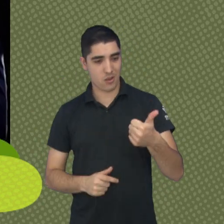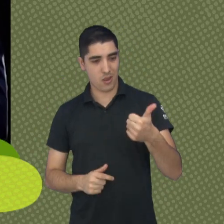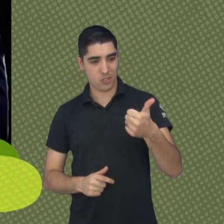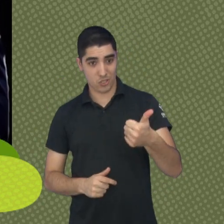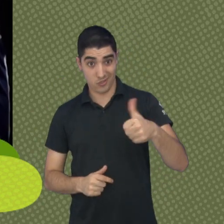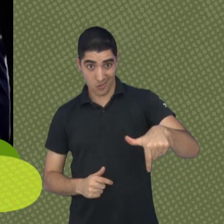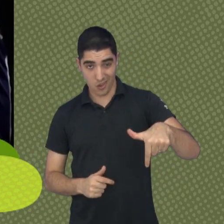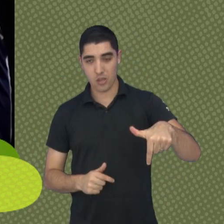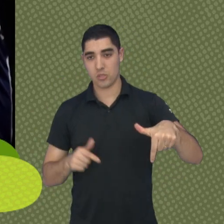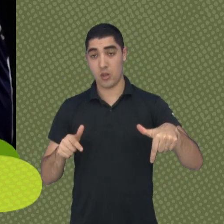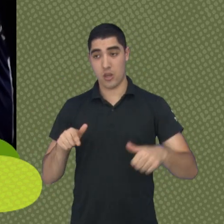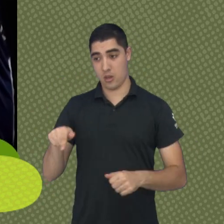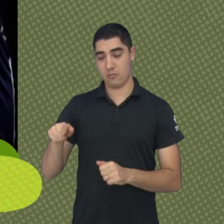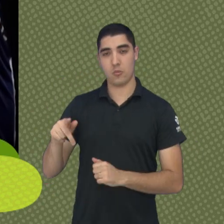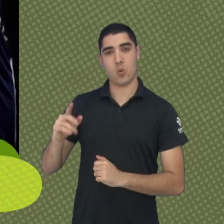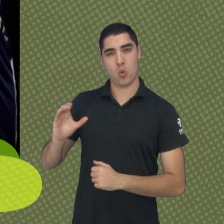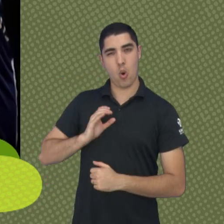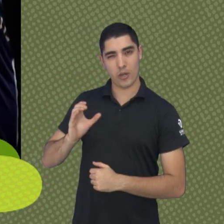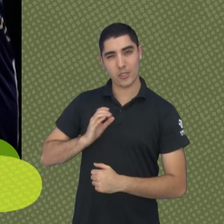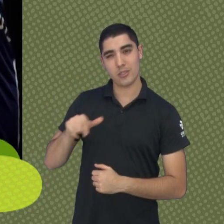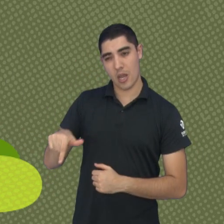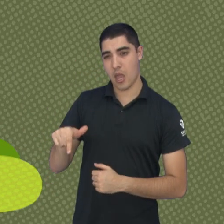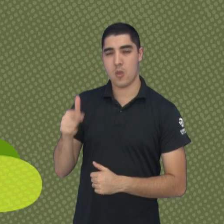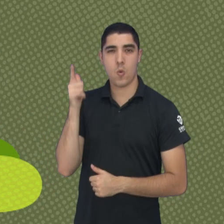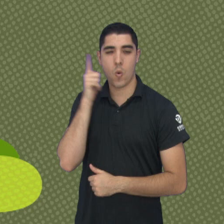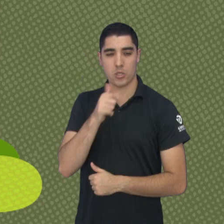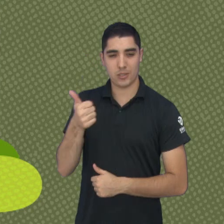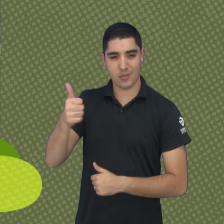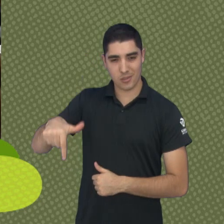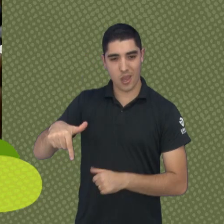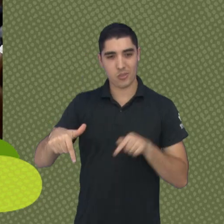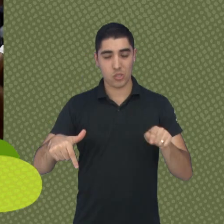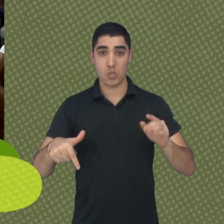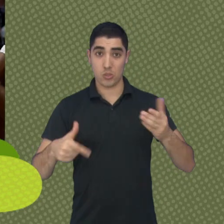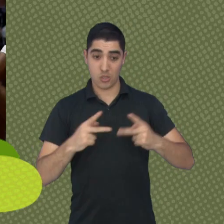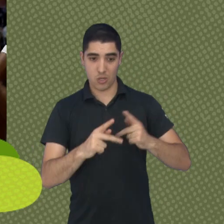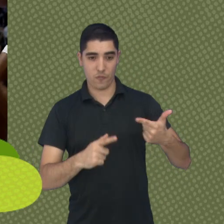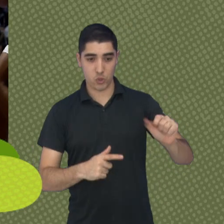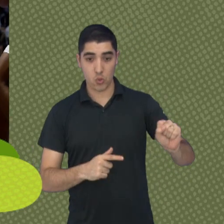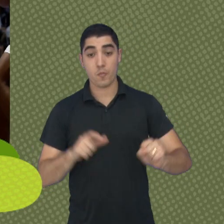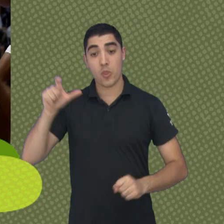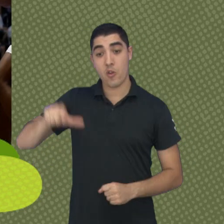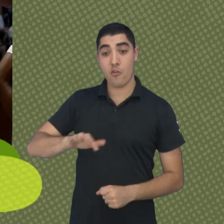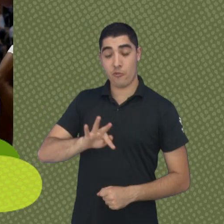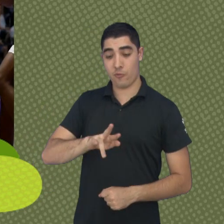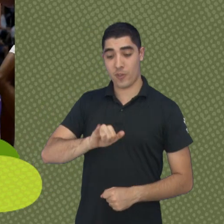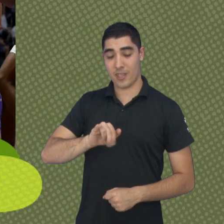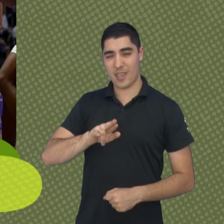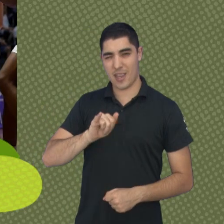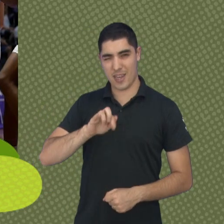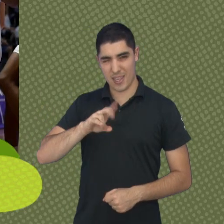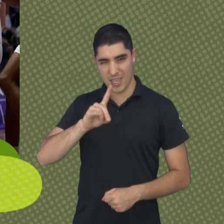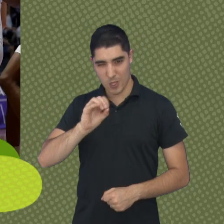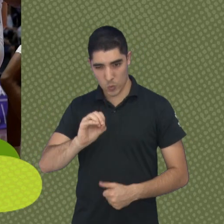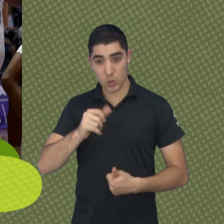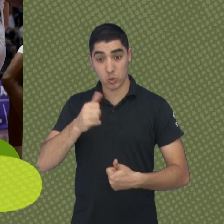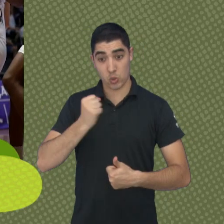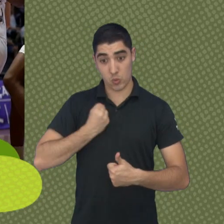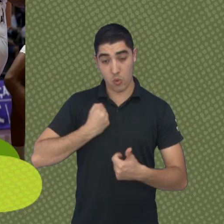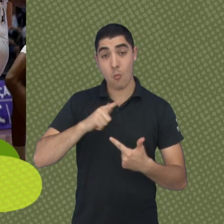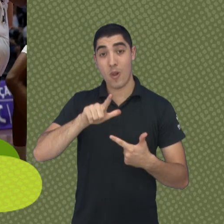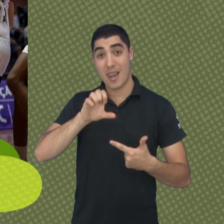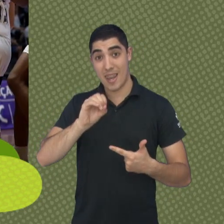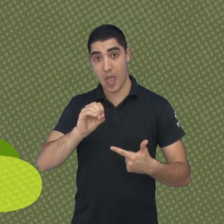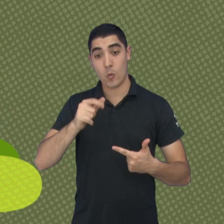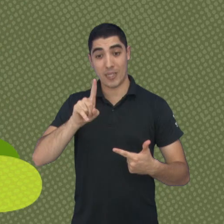89-77. Principais pontuadores do São José: Figueiredo, 18 pontos, 5 rebotes, 5 assistências. O Leonardo Lema, o argentino, double-double para